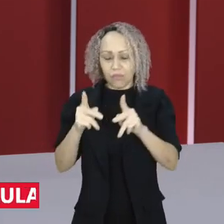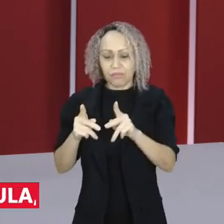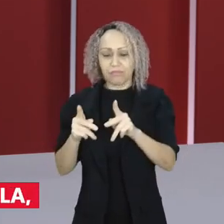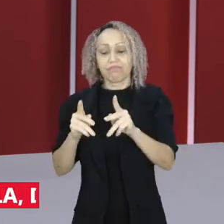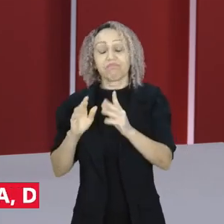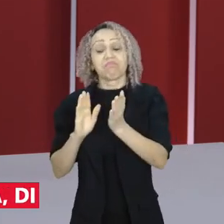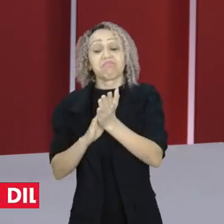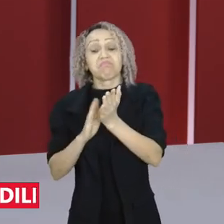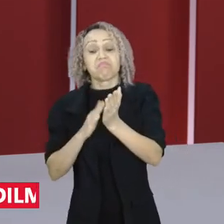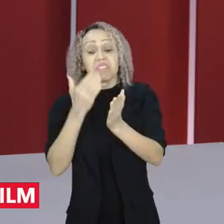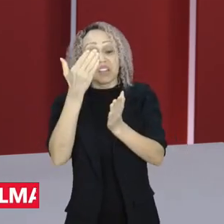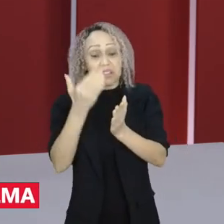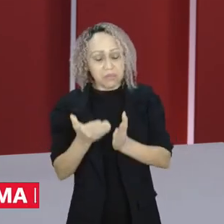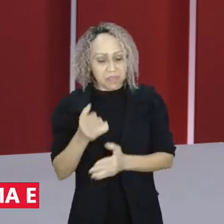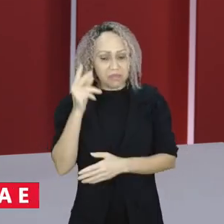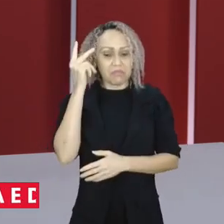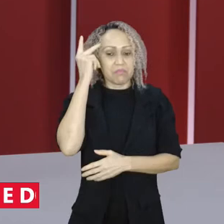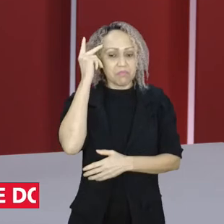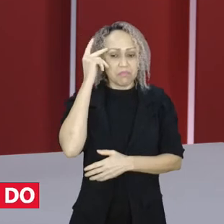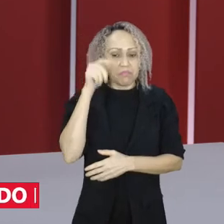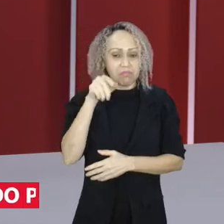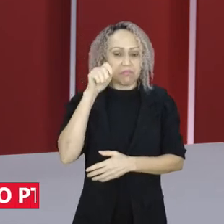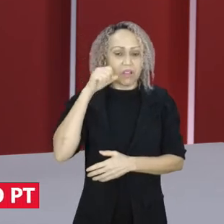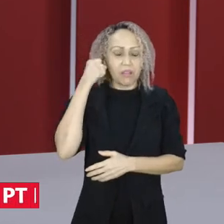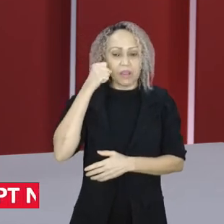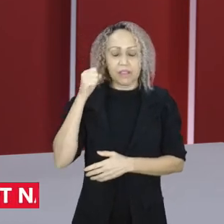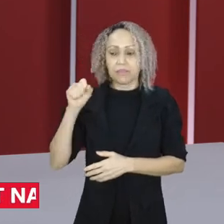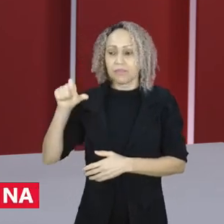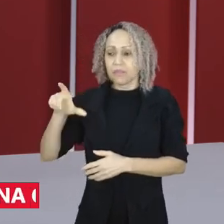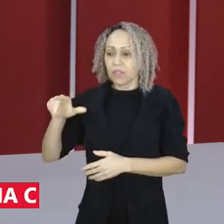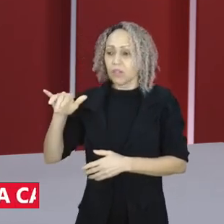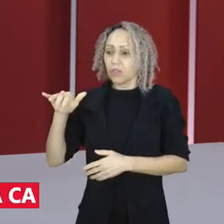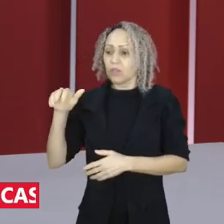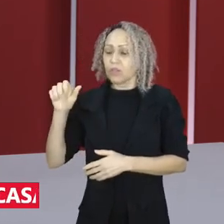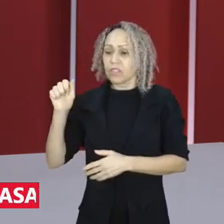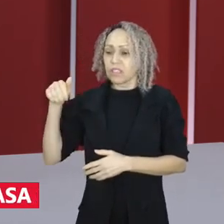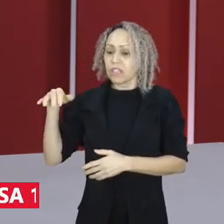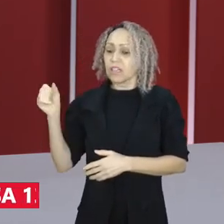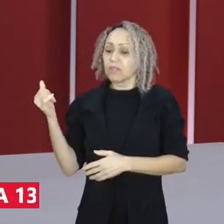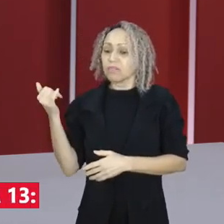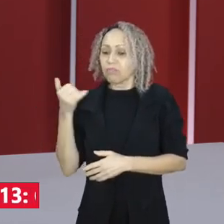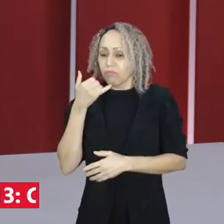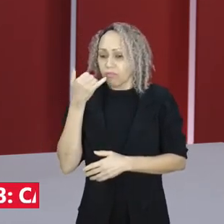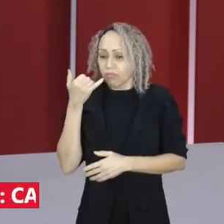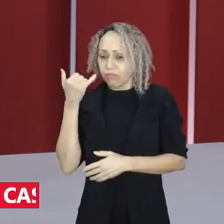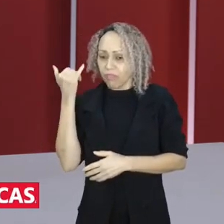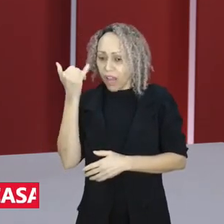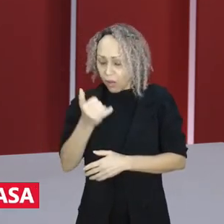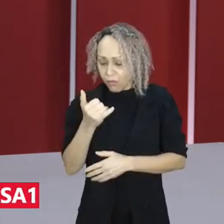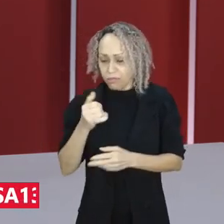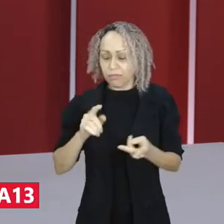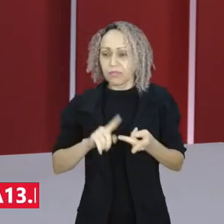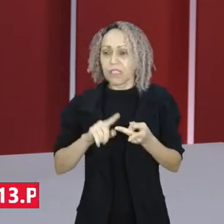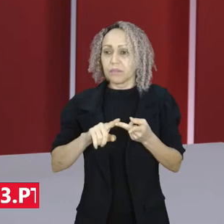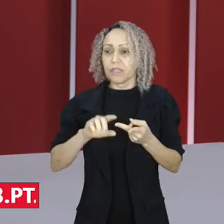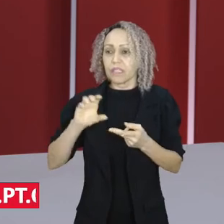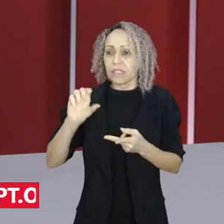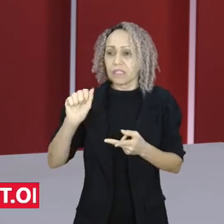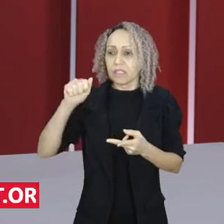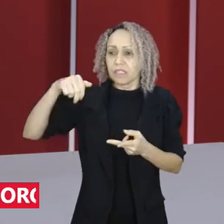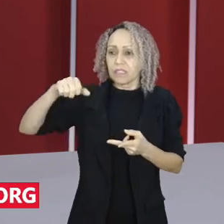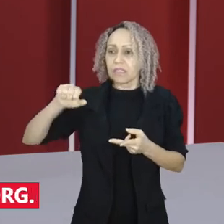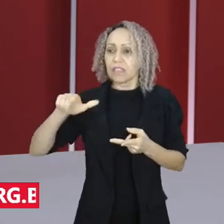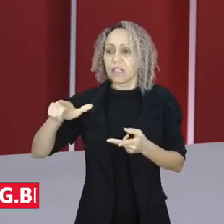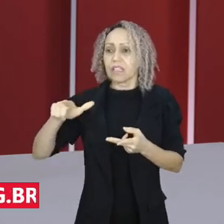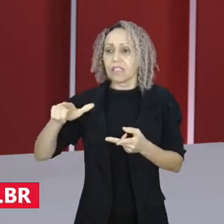carinho aqui com Senador Paulo painho sempre Luciano Padilha Olha só canal Point News também Aqui Deixou a